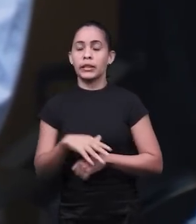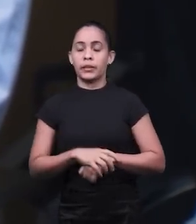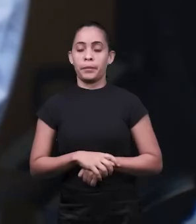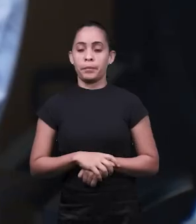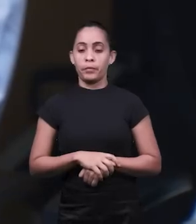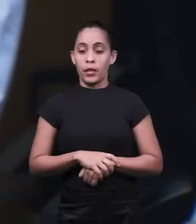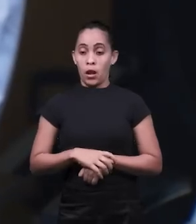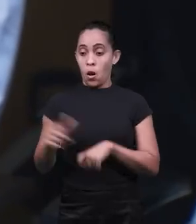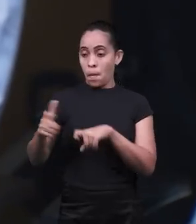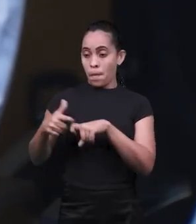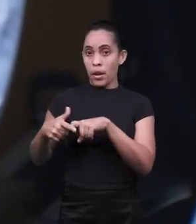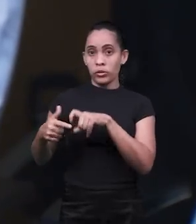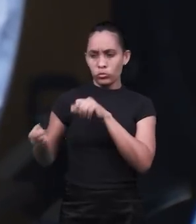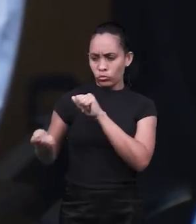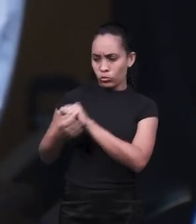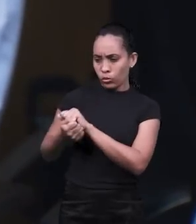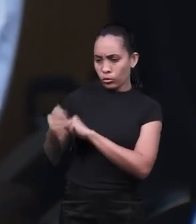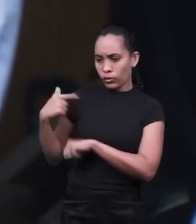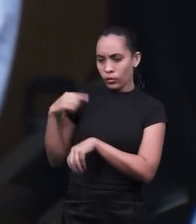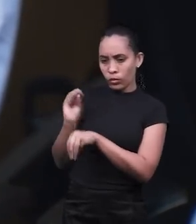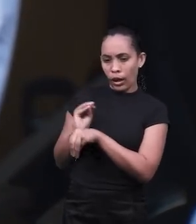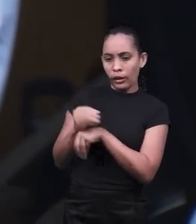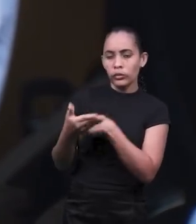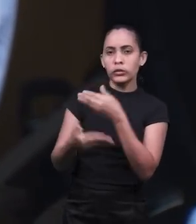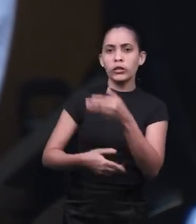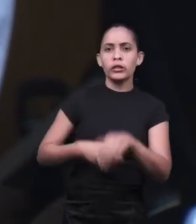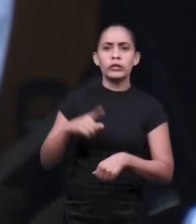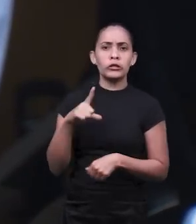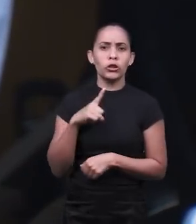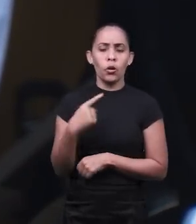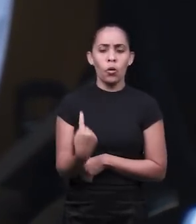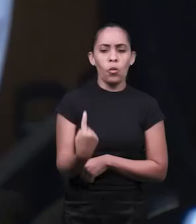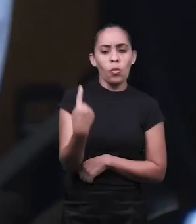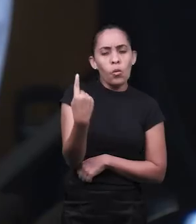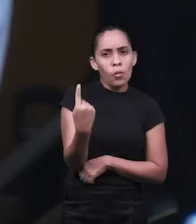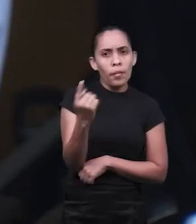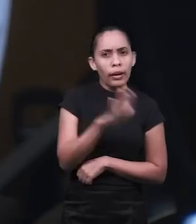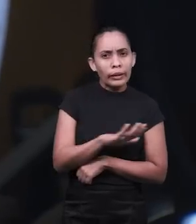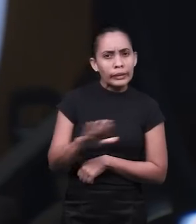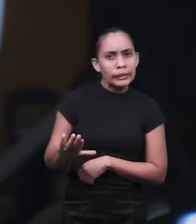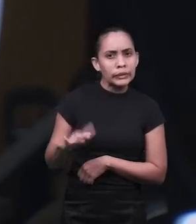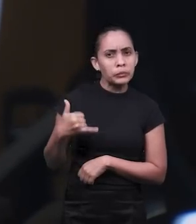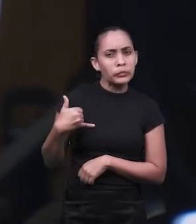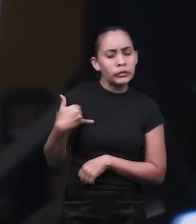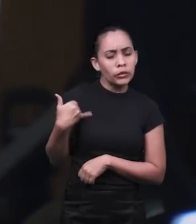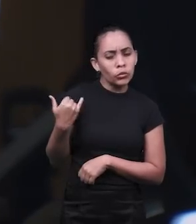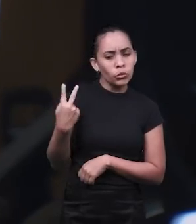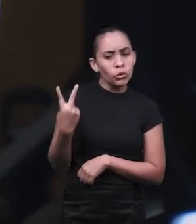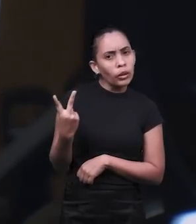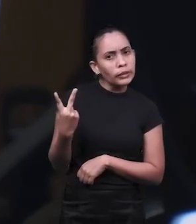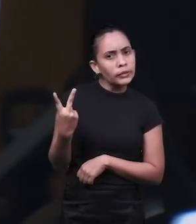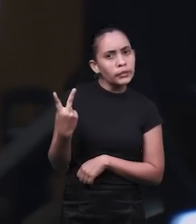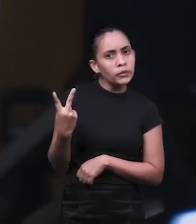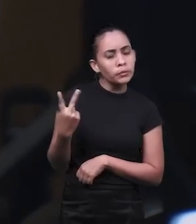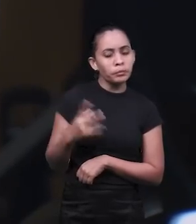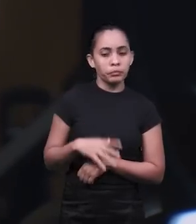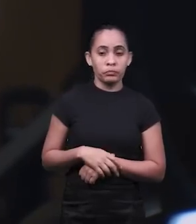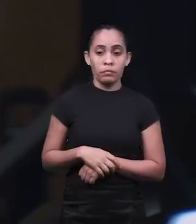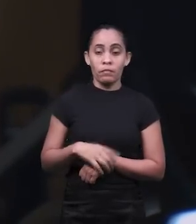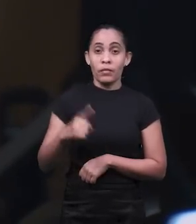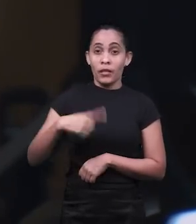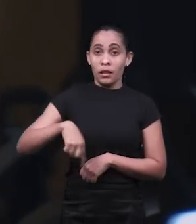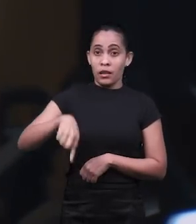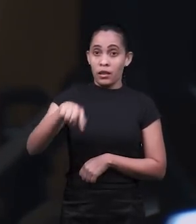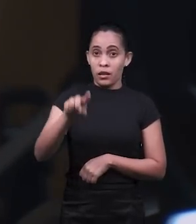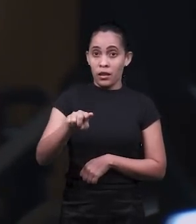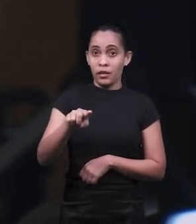grupo e o médico que eu estava acompanhando, nós fomos chamados porque uma criança que estava internada, de aproximadamente 2 anos, ela tinha entrado